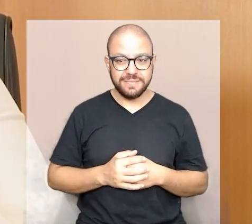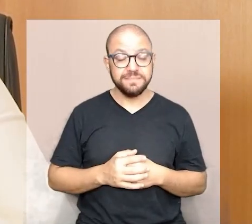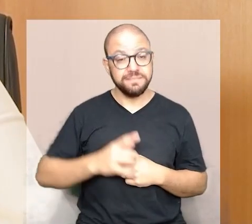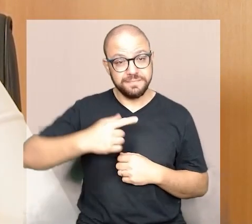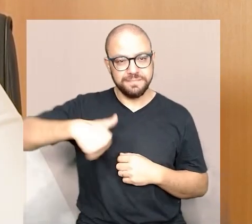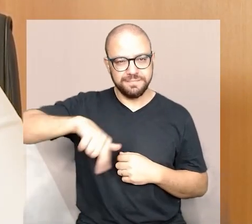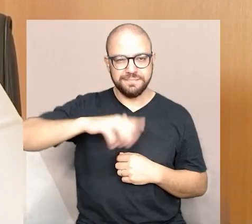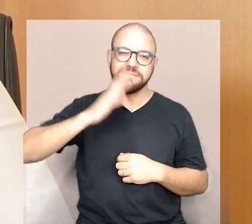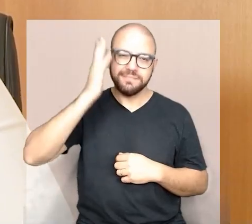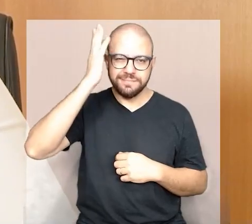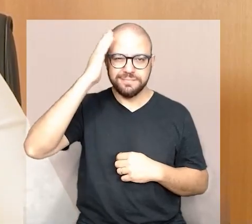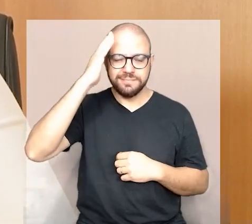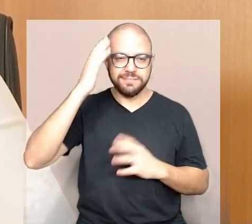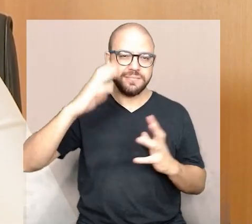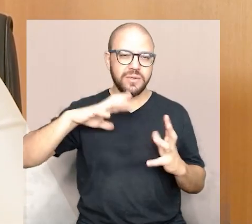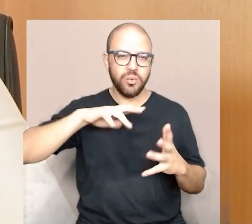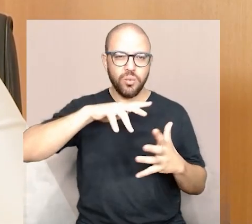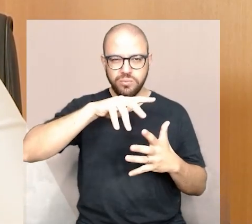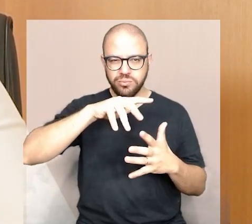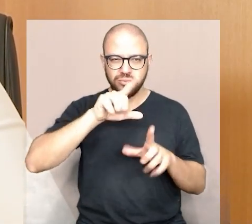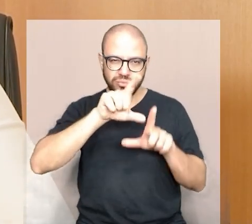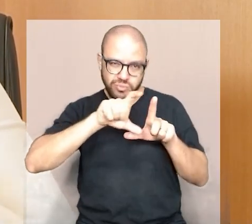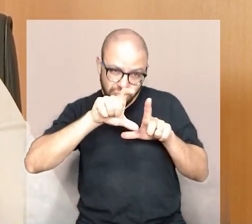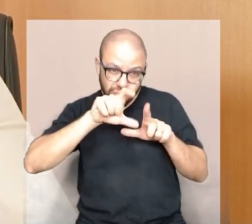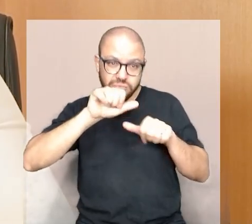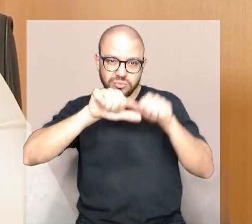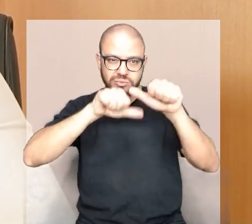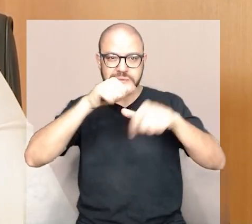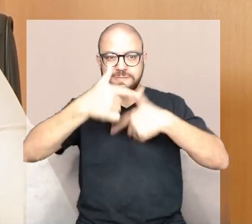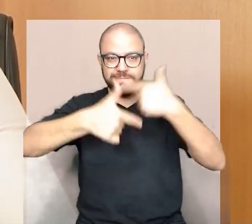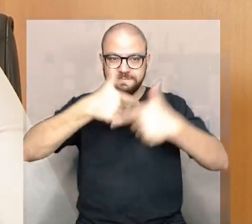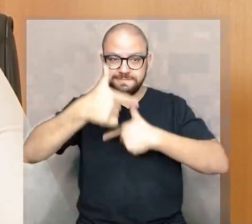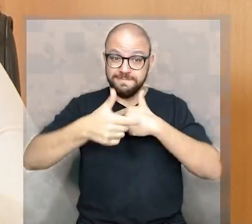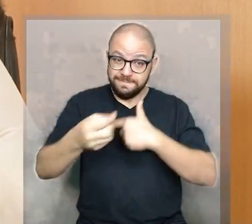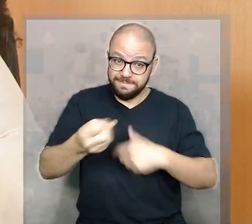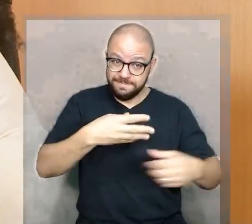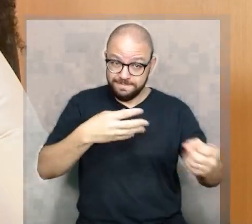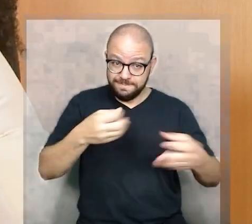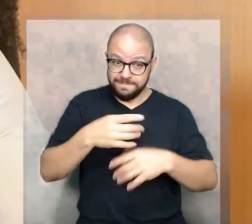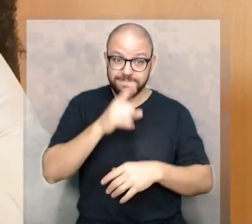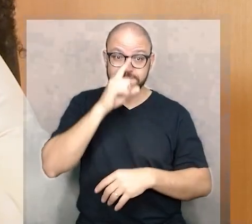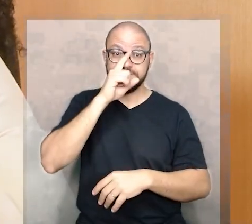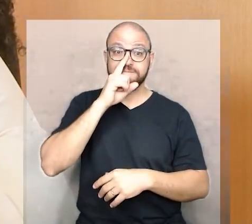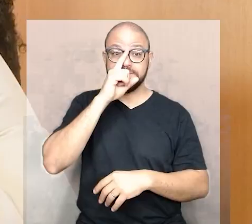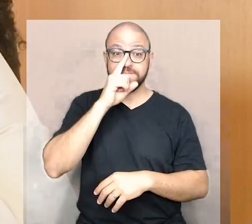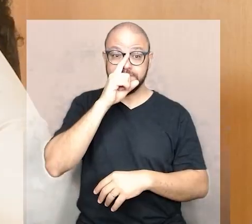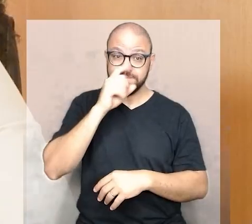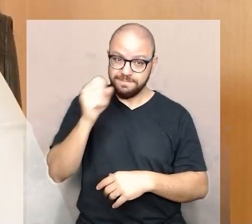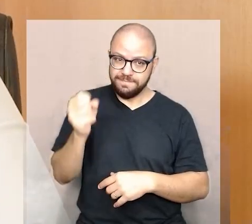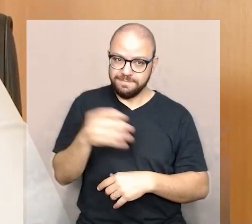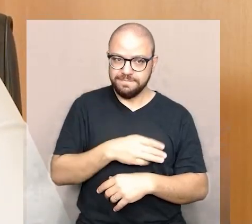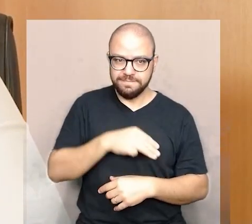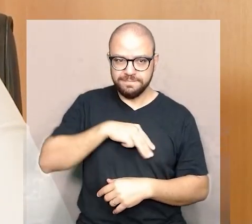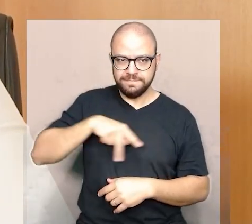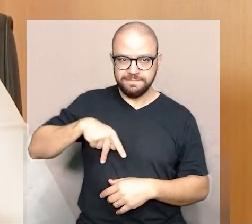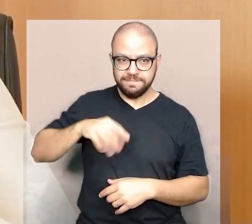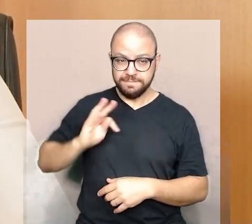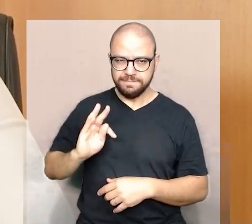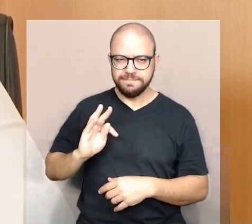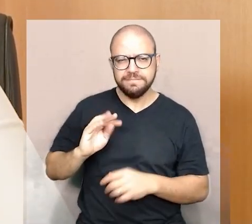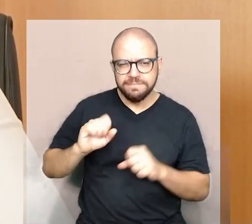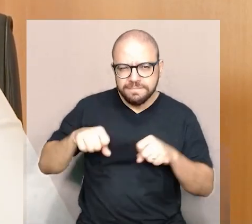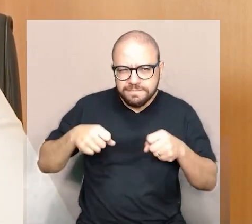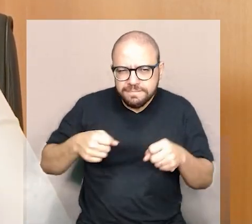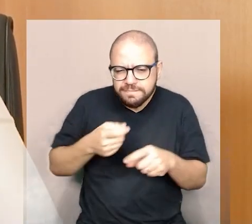Voltamos! Sabemos que com as transformações do mundo digital surgem novas formas de trabalho e também novos riscos. O MPT tem buscado